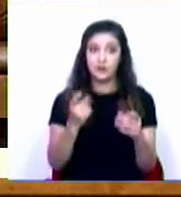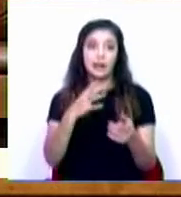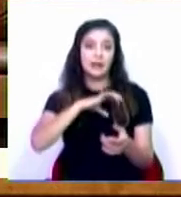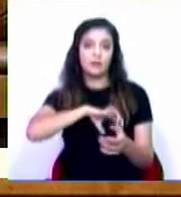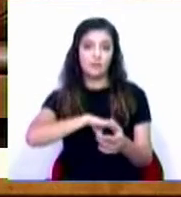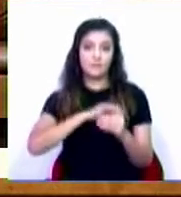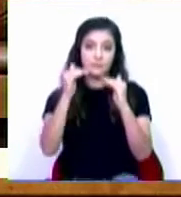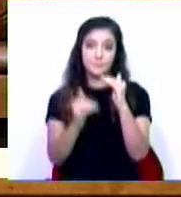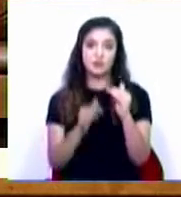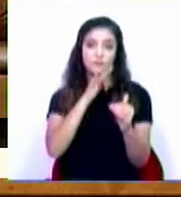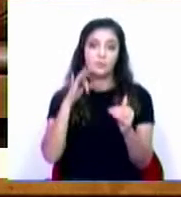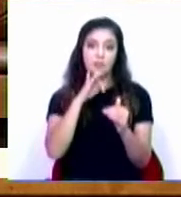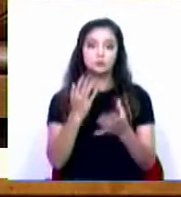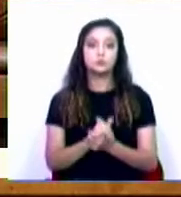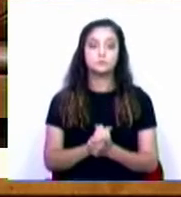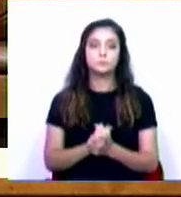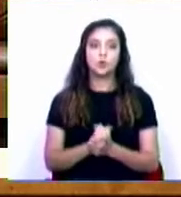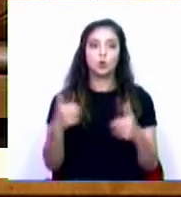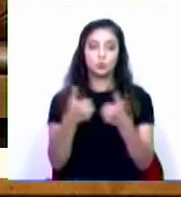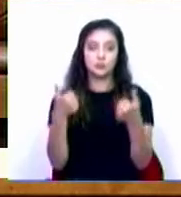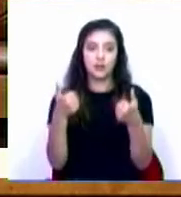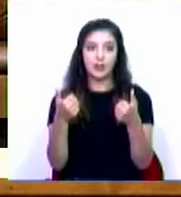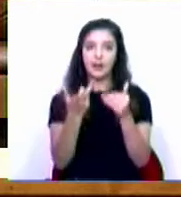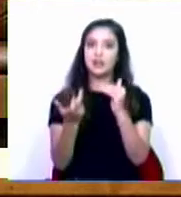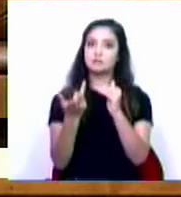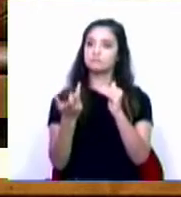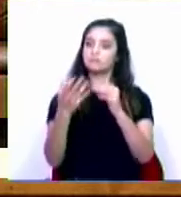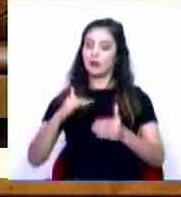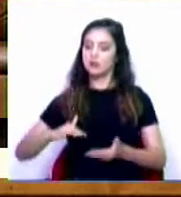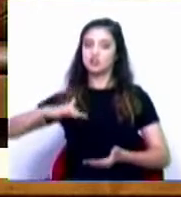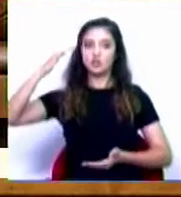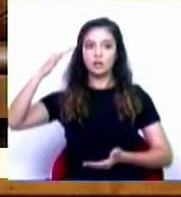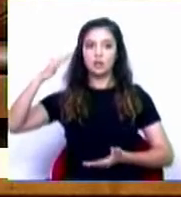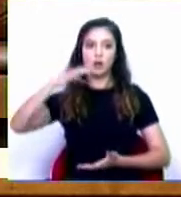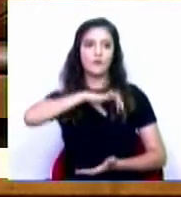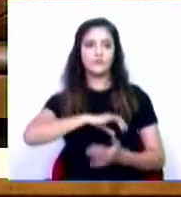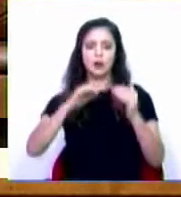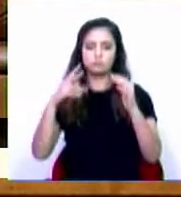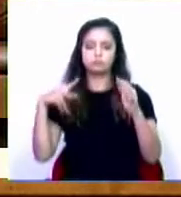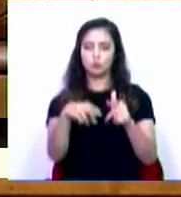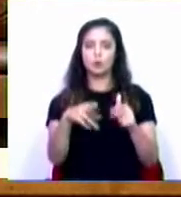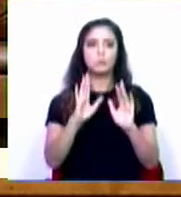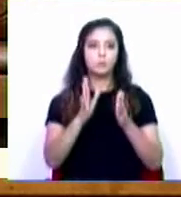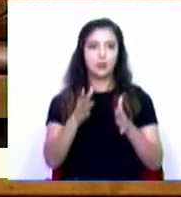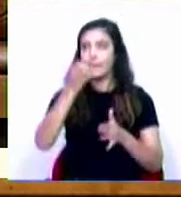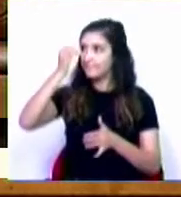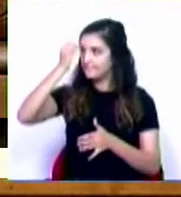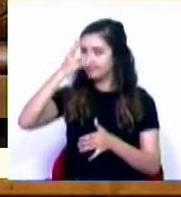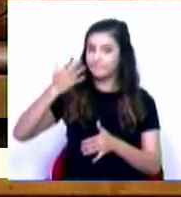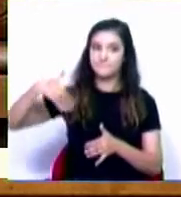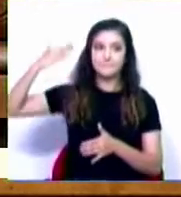famílias. Competitividade é crescer, sem ser preciso cortar salários e subsídios. Não nos esquecemos desse passado. Os